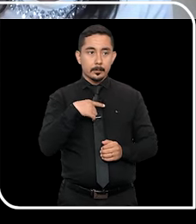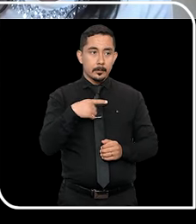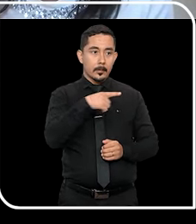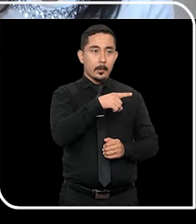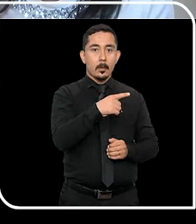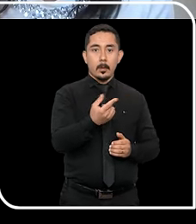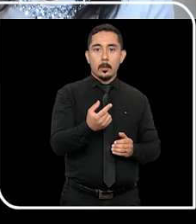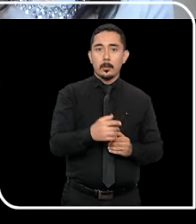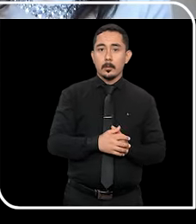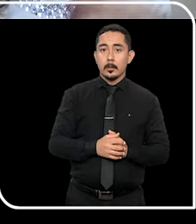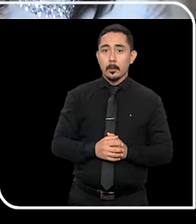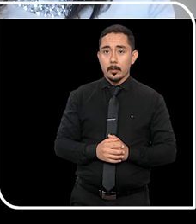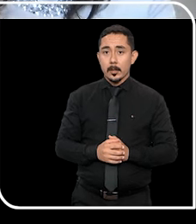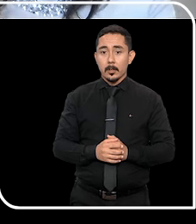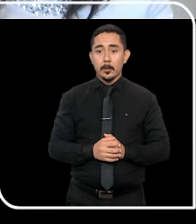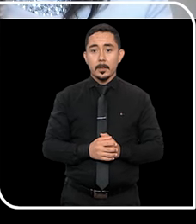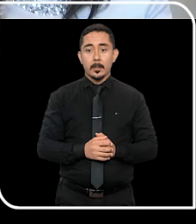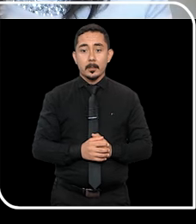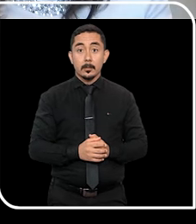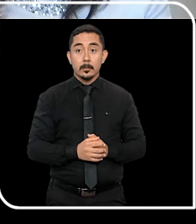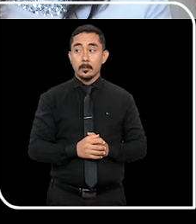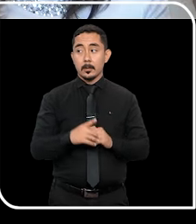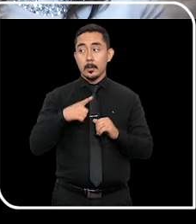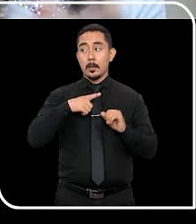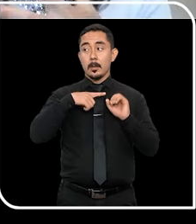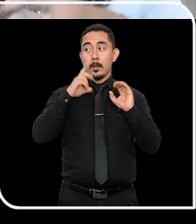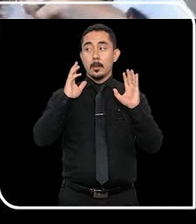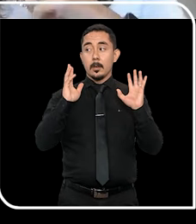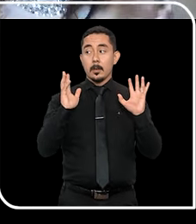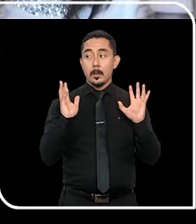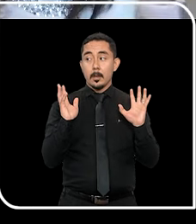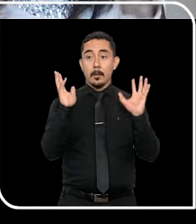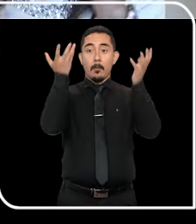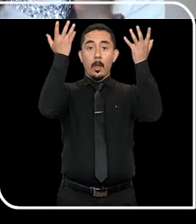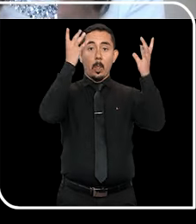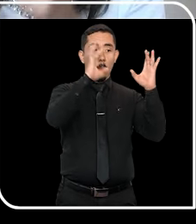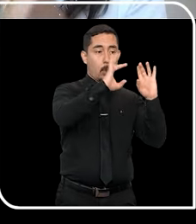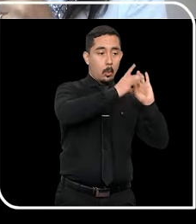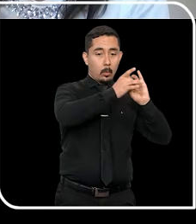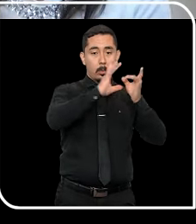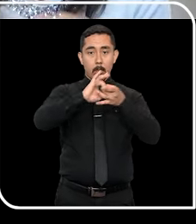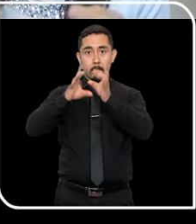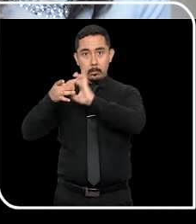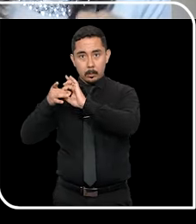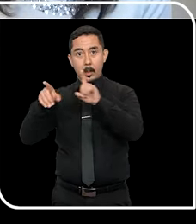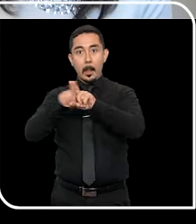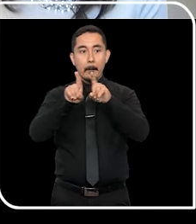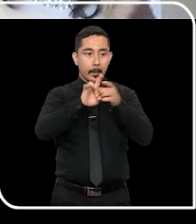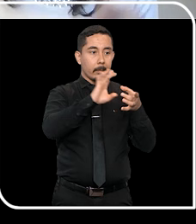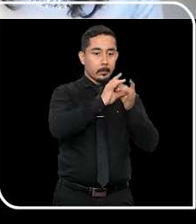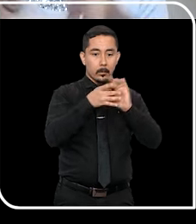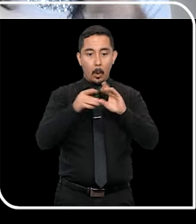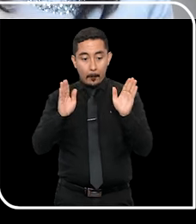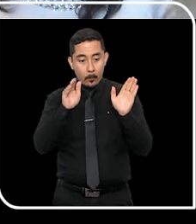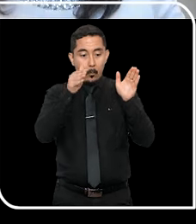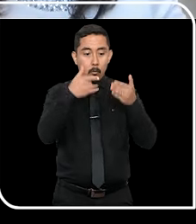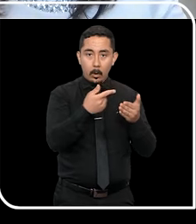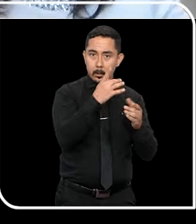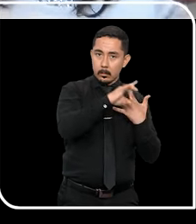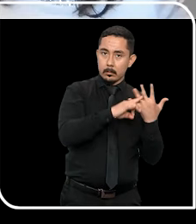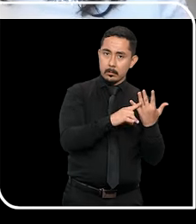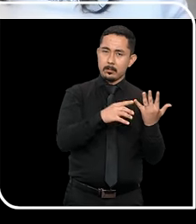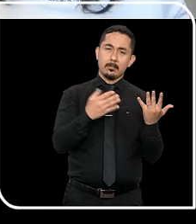paralimpíadas né a gente tem um evento gigante com uma transmissão eu ligo em qualquer canal eu assisto qualquer Esporte qualquer hora no